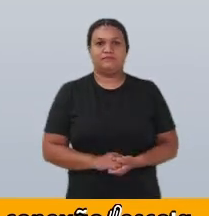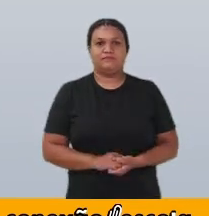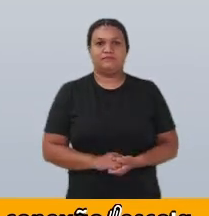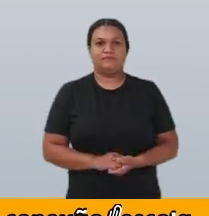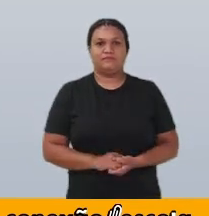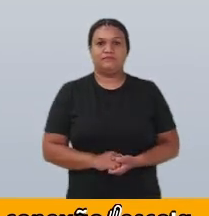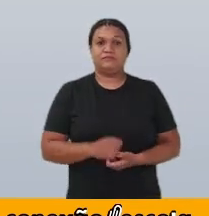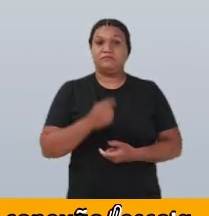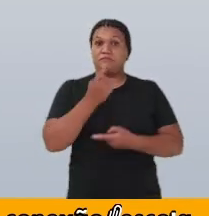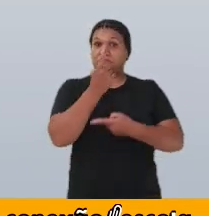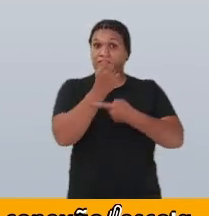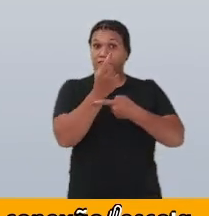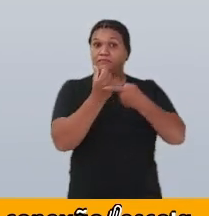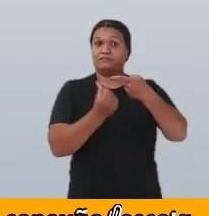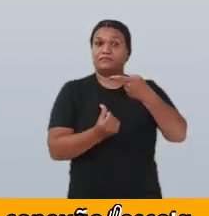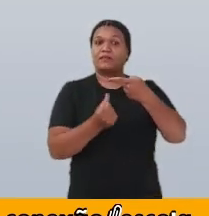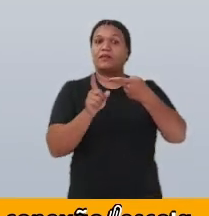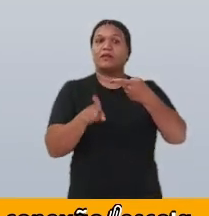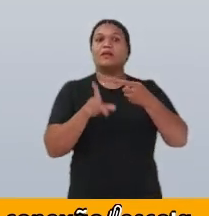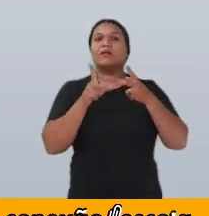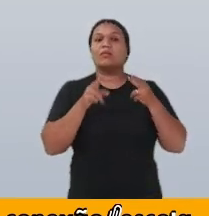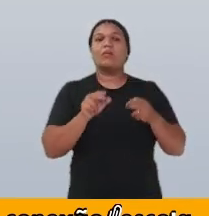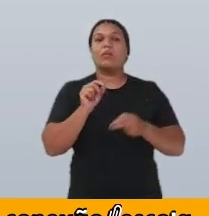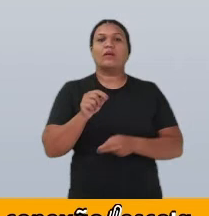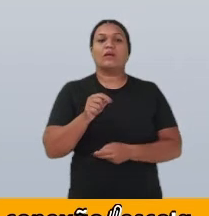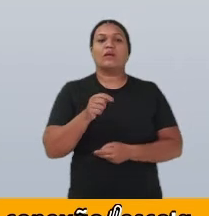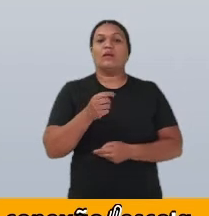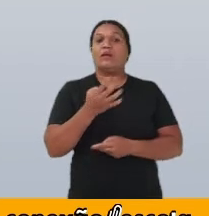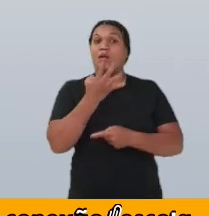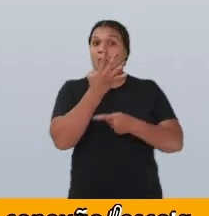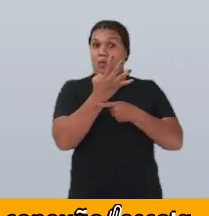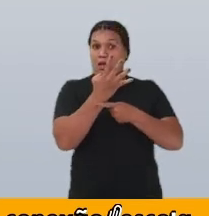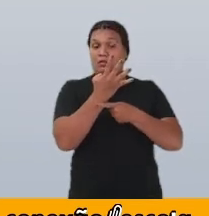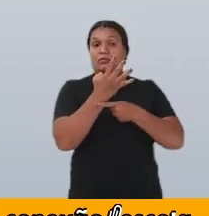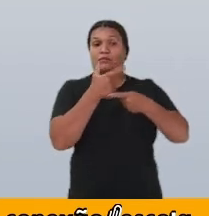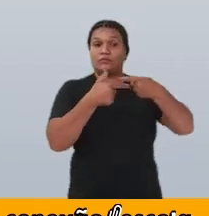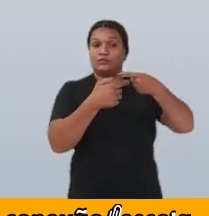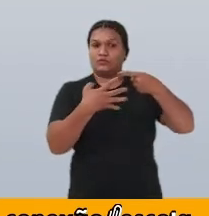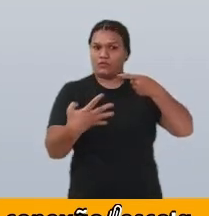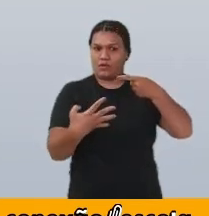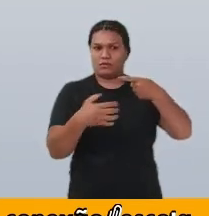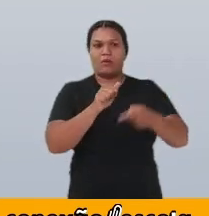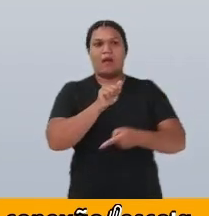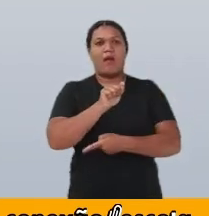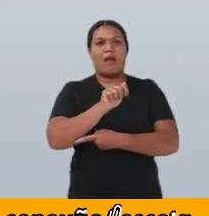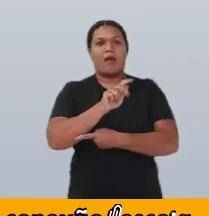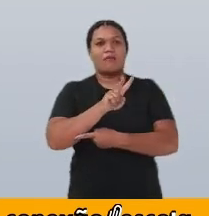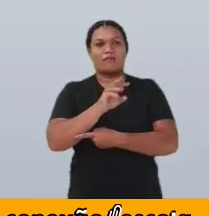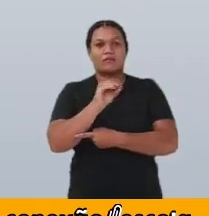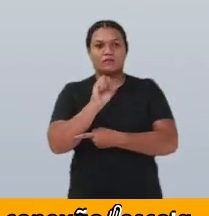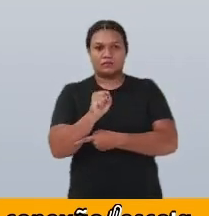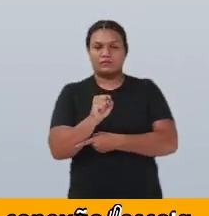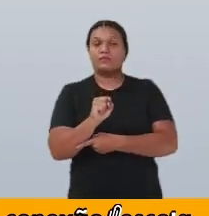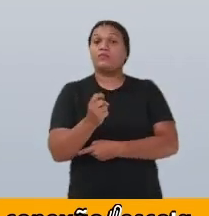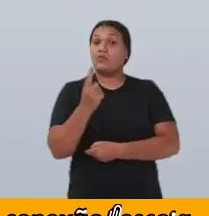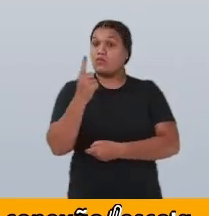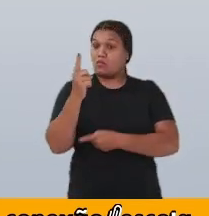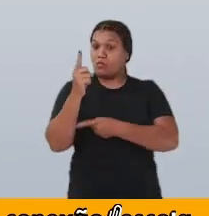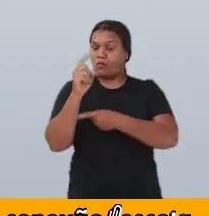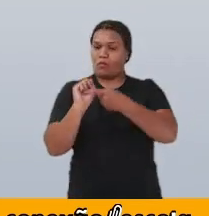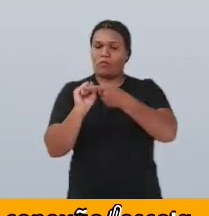Um sexto é equivalente a 4/24. E 1/8 é equivalente